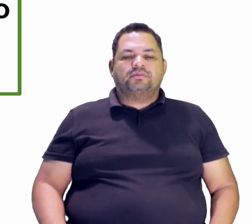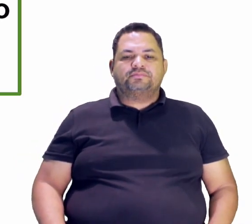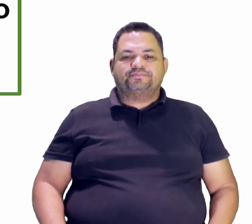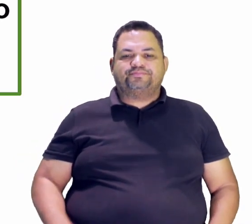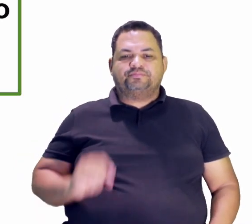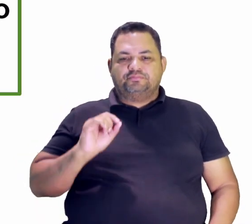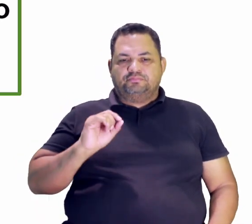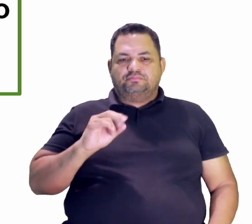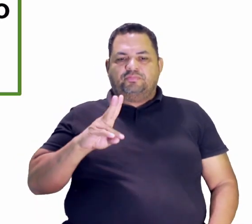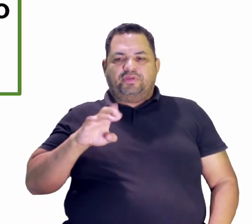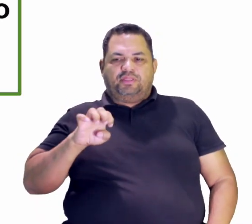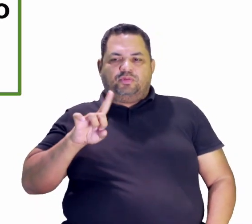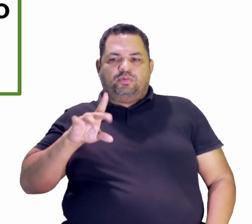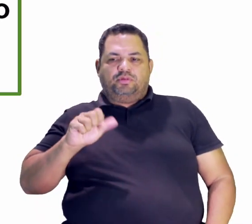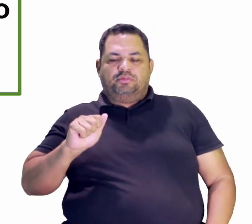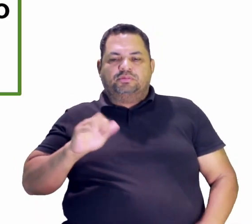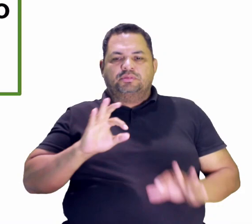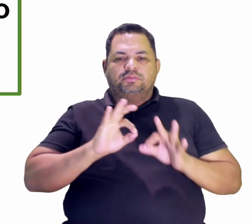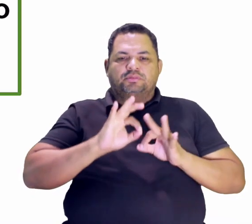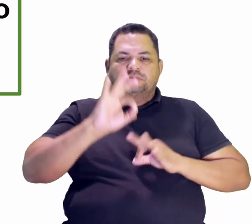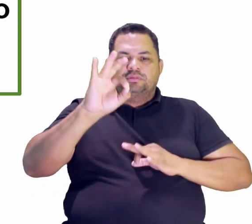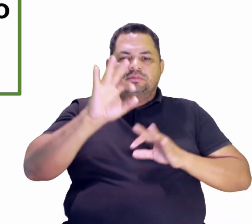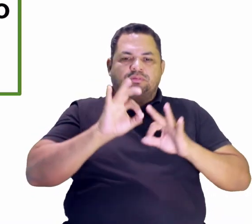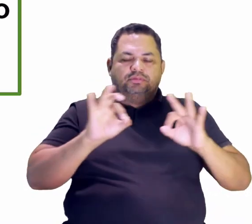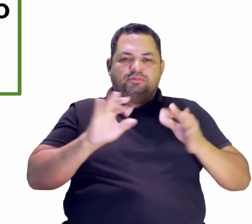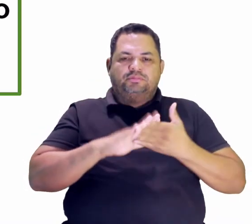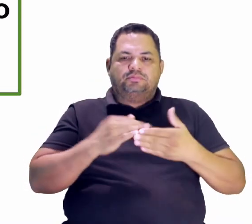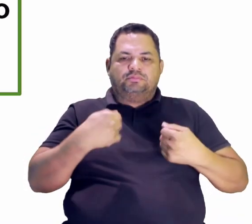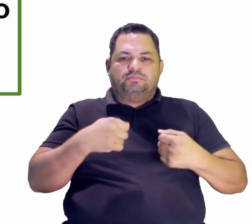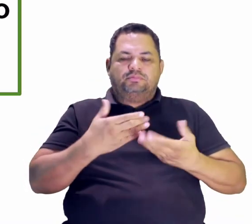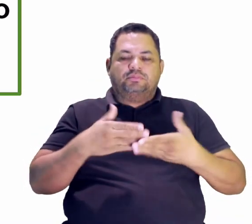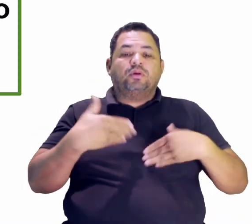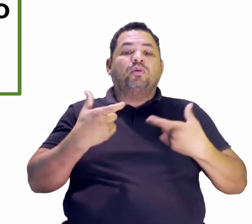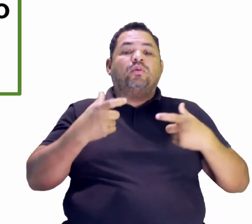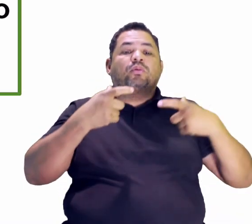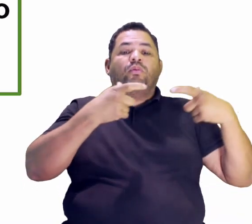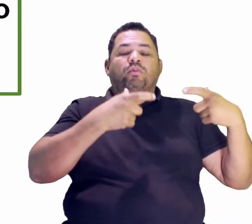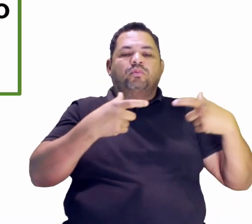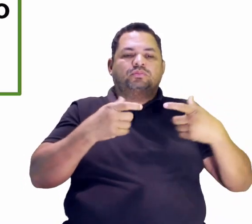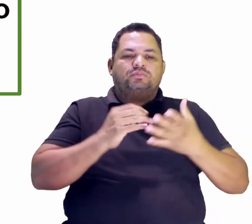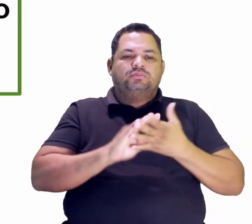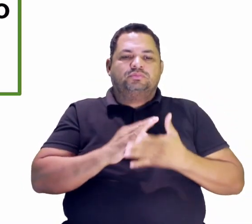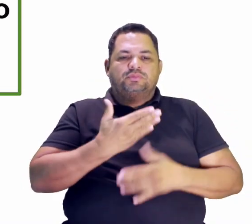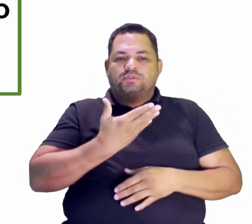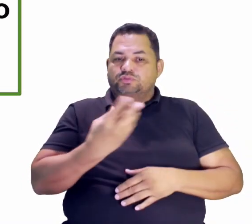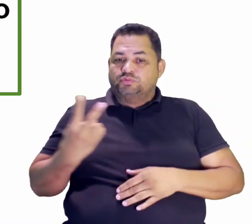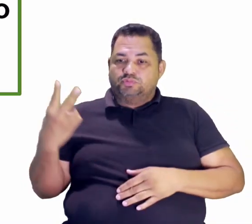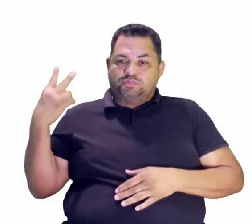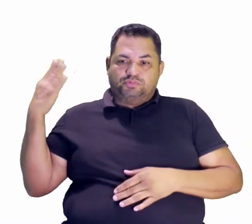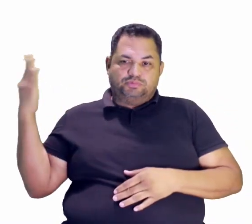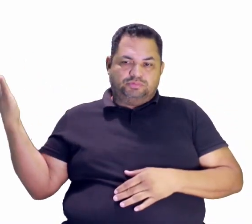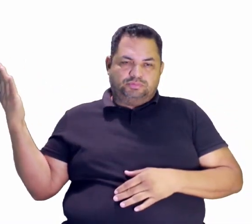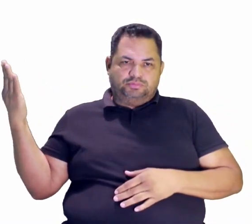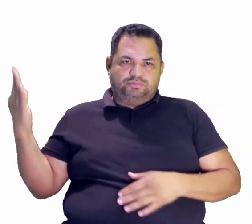vetorial, além das medidas que caracterizam a escalar, precisa da direção e sentido, tá bom?